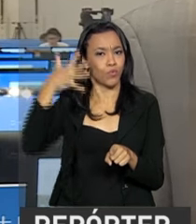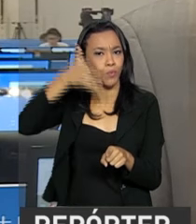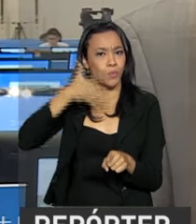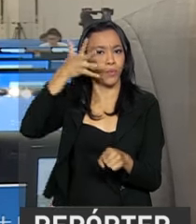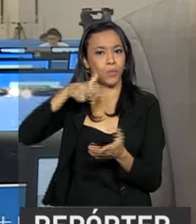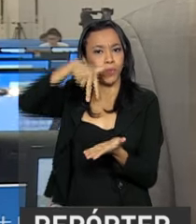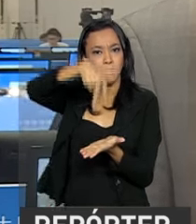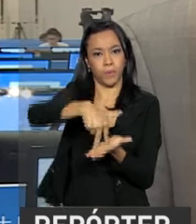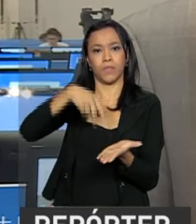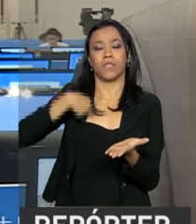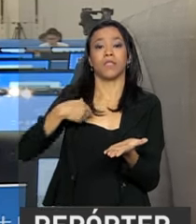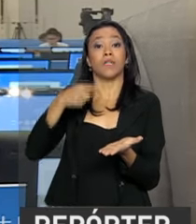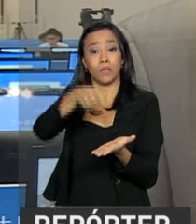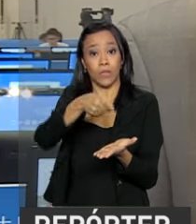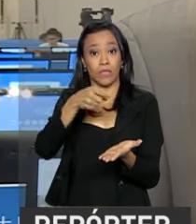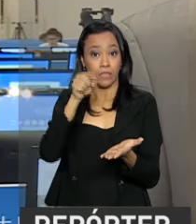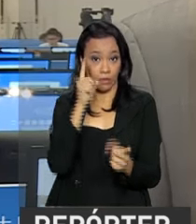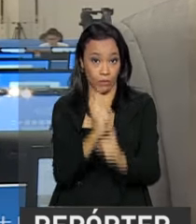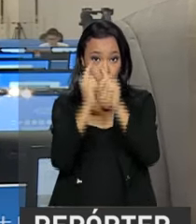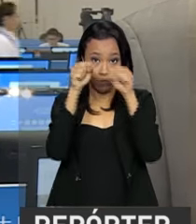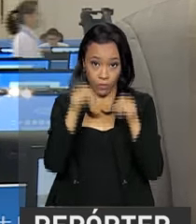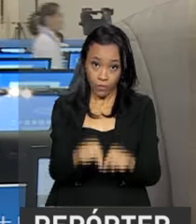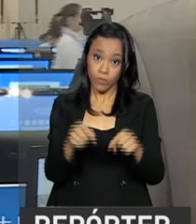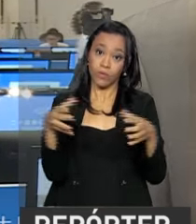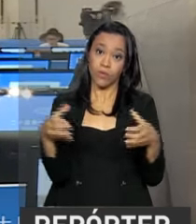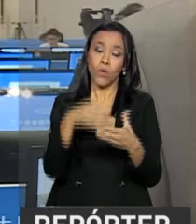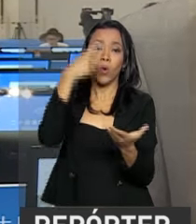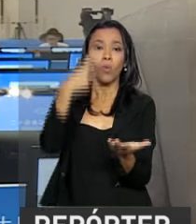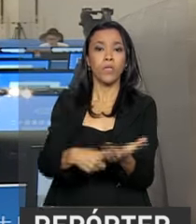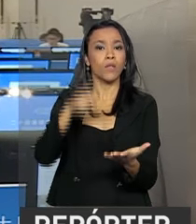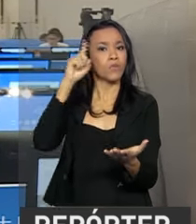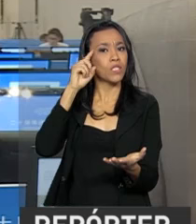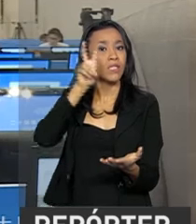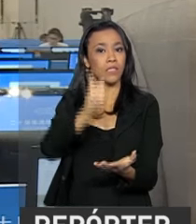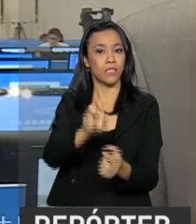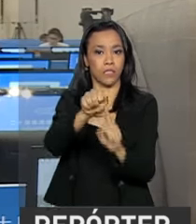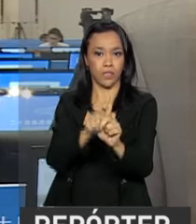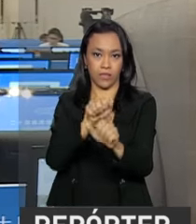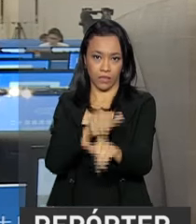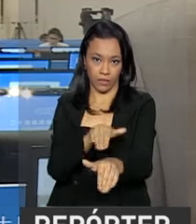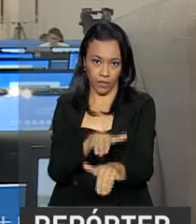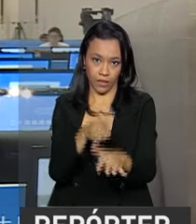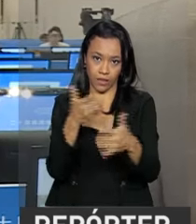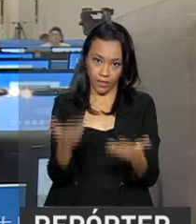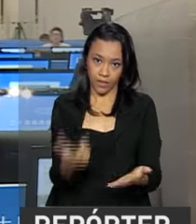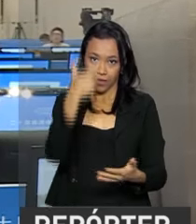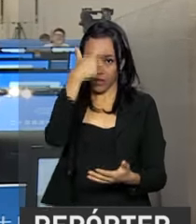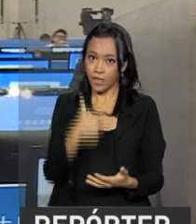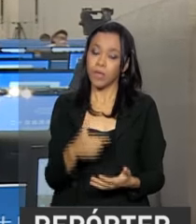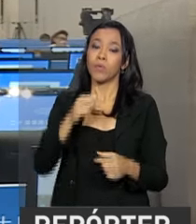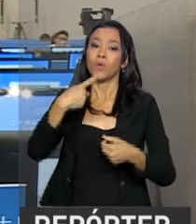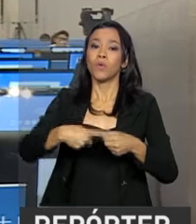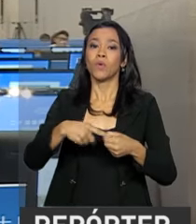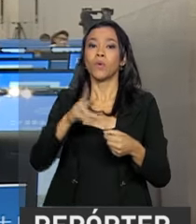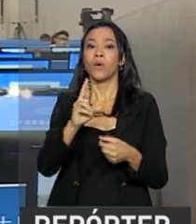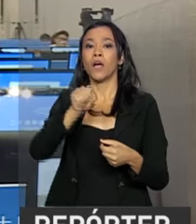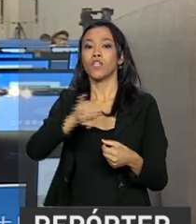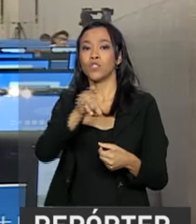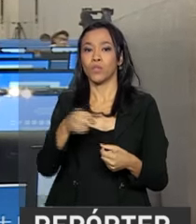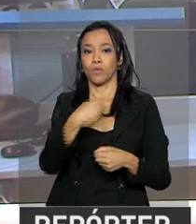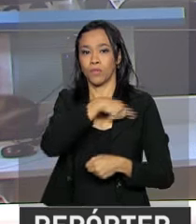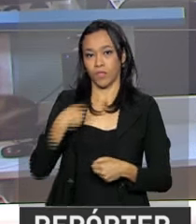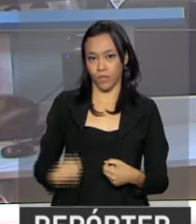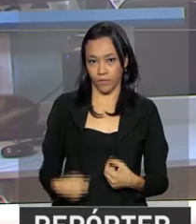discurso na quarta sessão de trabalho da cúpula, marcada para o dia 5 de setembro. De Hangzhou, na China, João Pedro